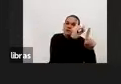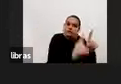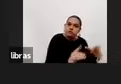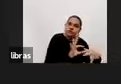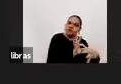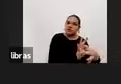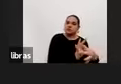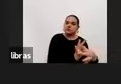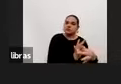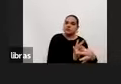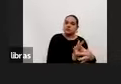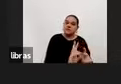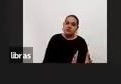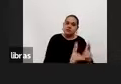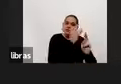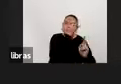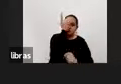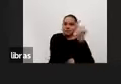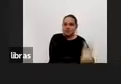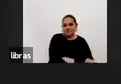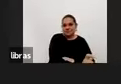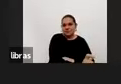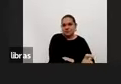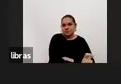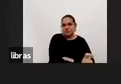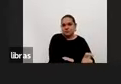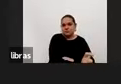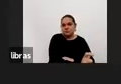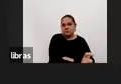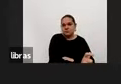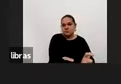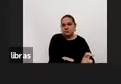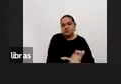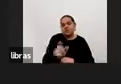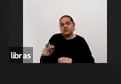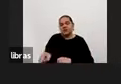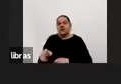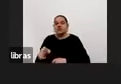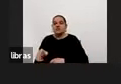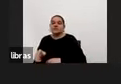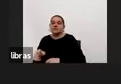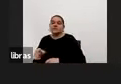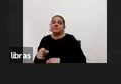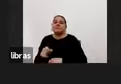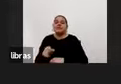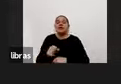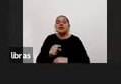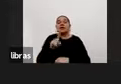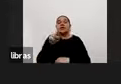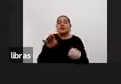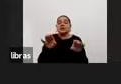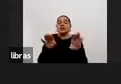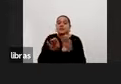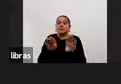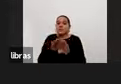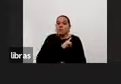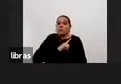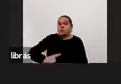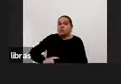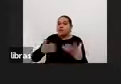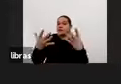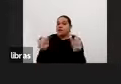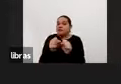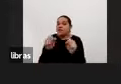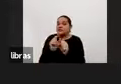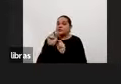desse pacote que deve vir aí é a desoneração da folha de pagamento que o governo está falando. Então, o que o governo quer fazer? Ele quer